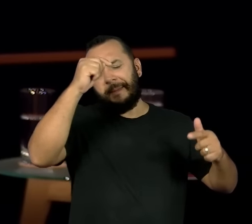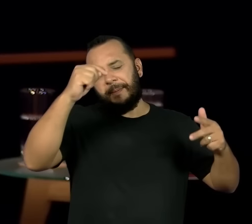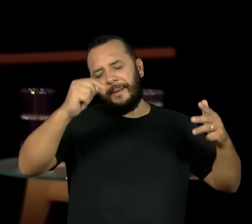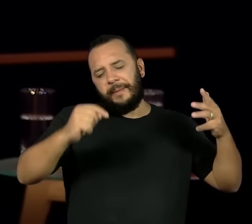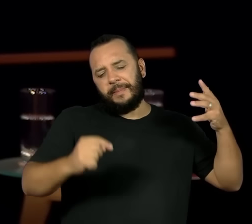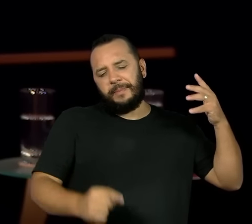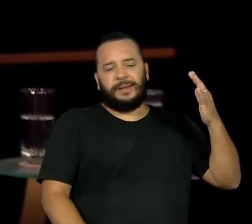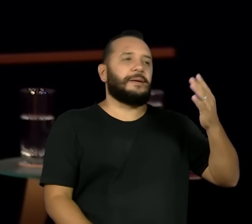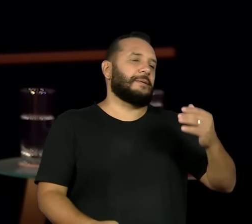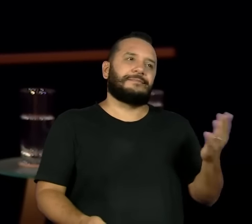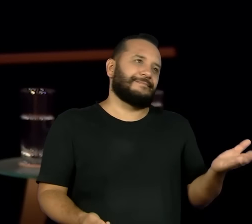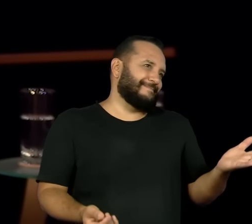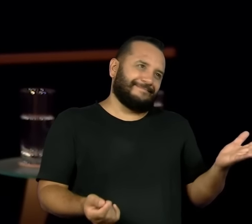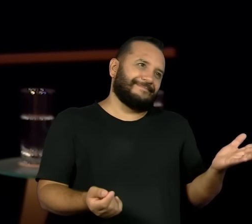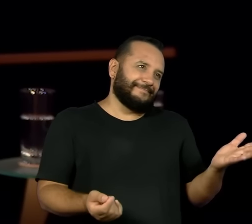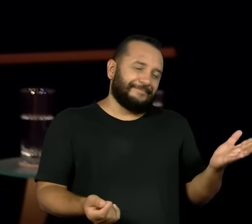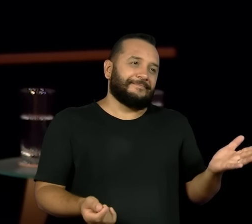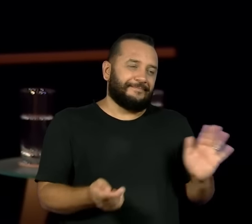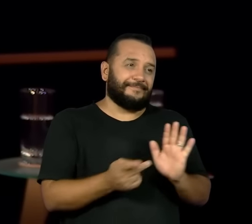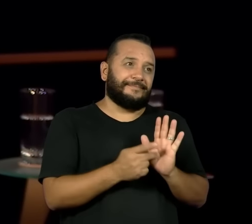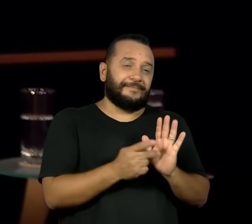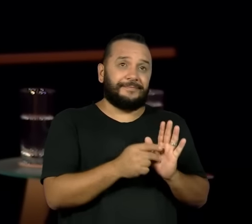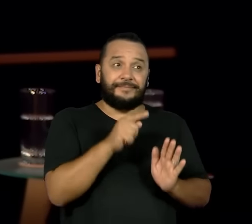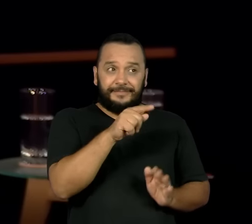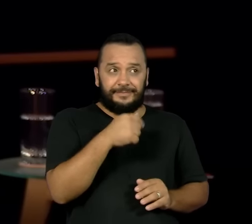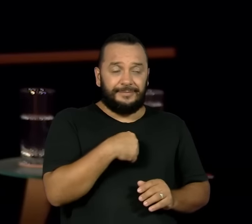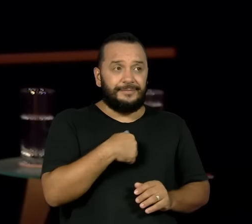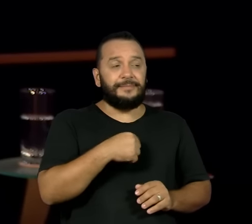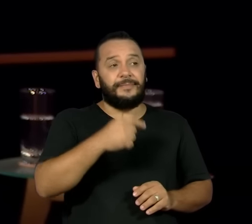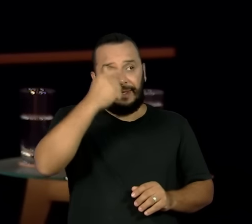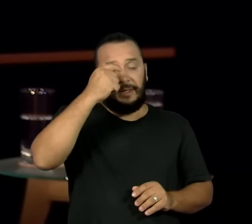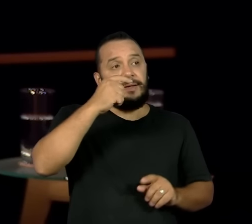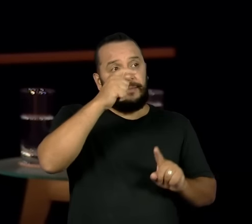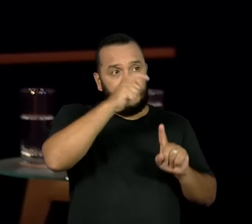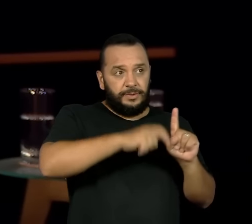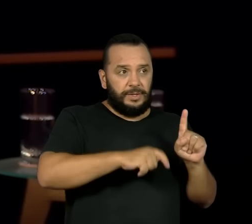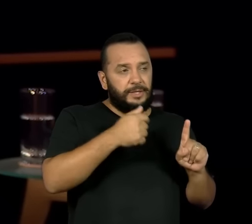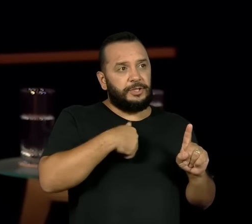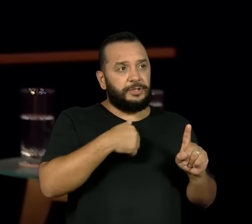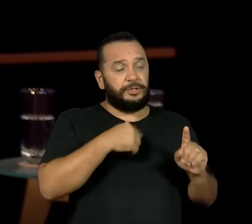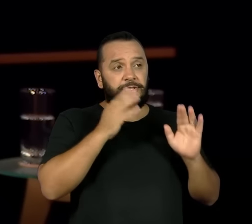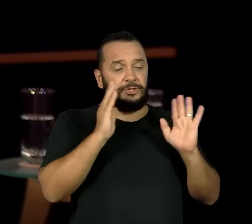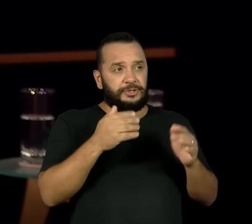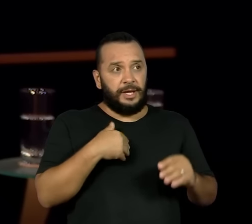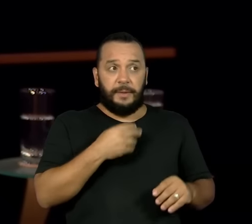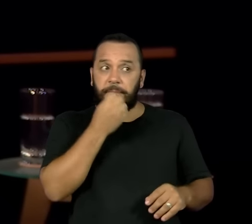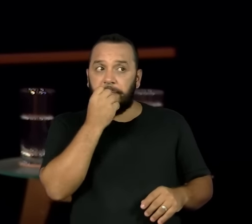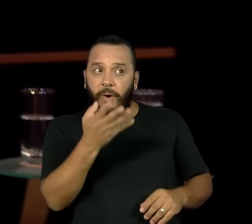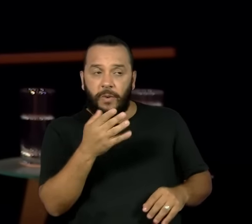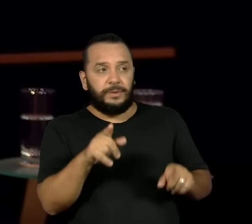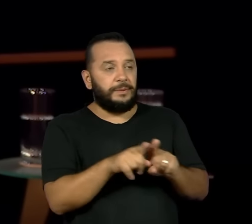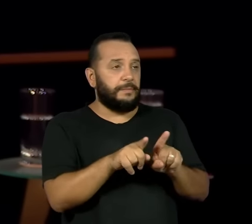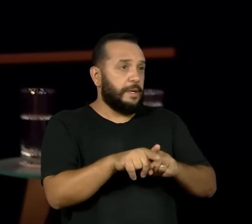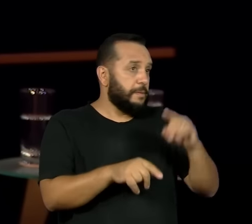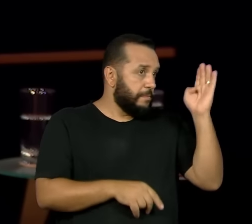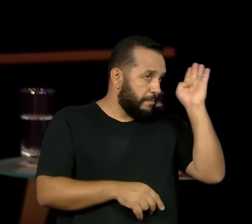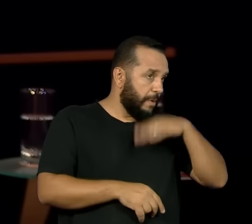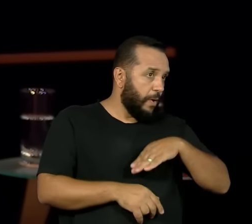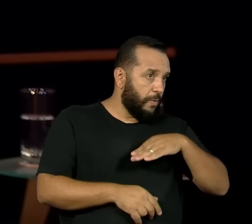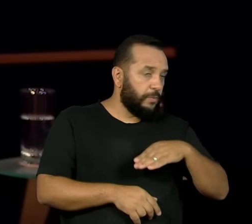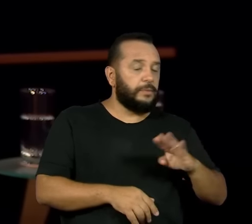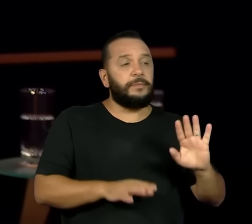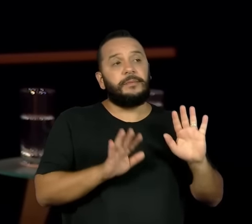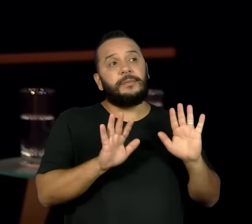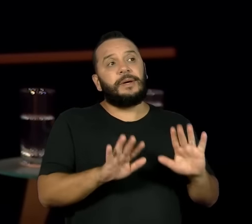aqui todas elas mas o fato é que você fez muitos papéis tanto de Galã como de vilão mas tem também o teu